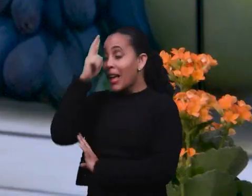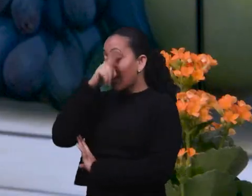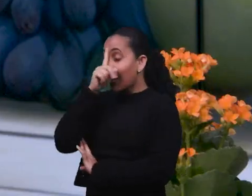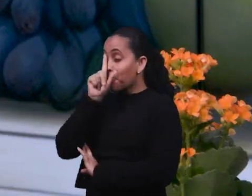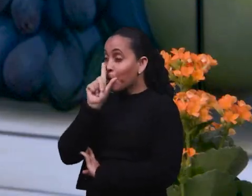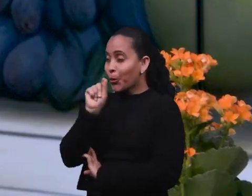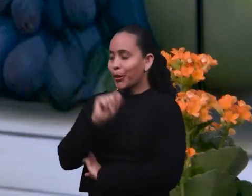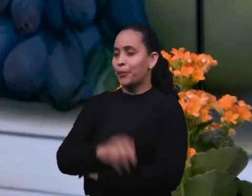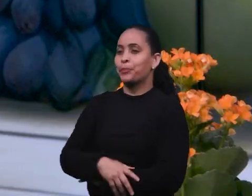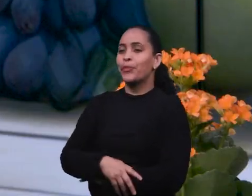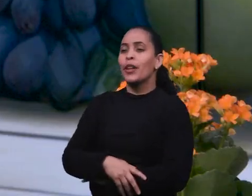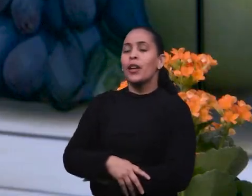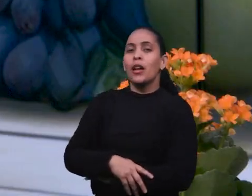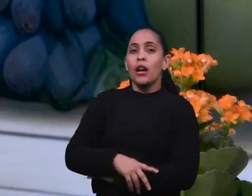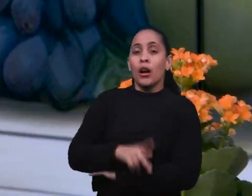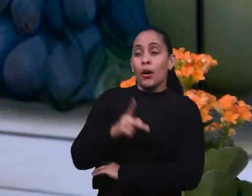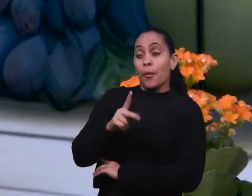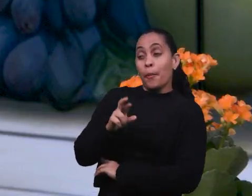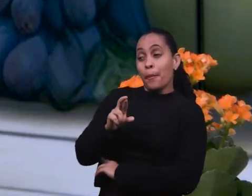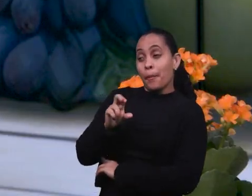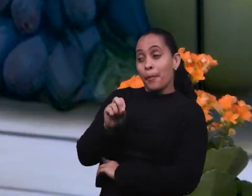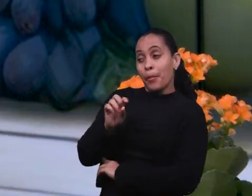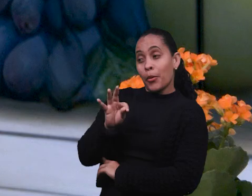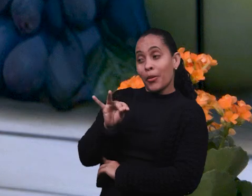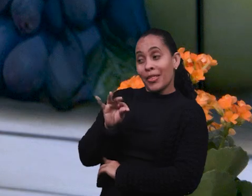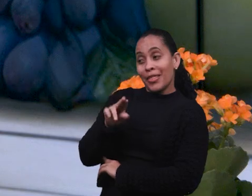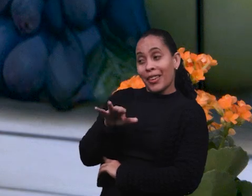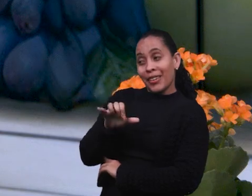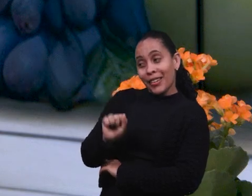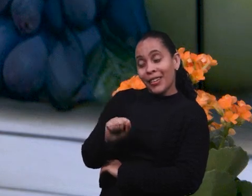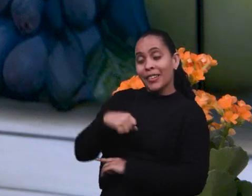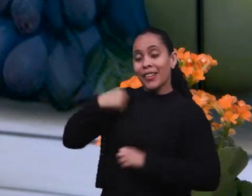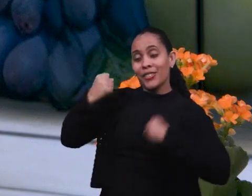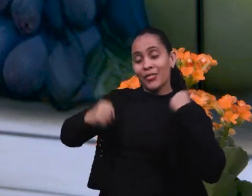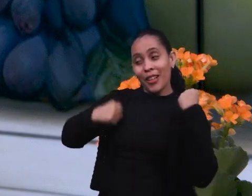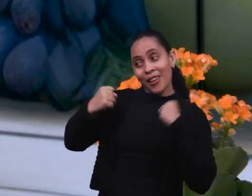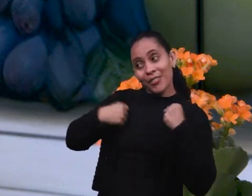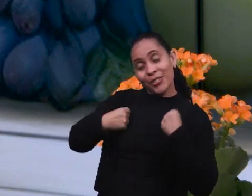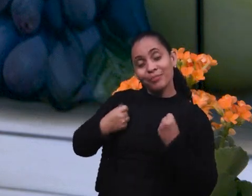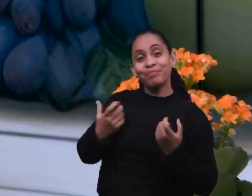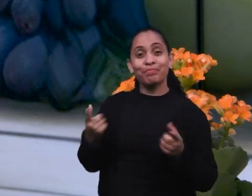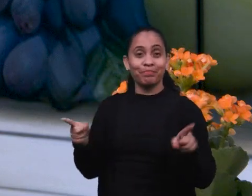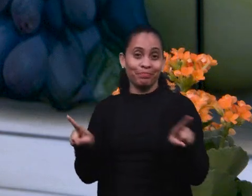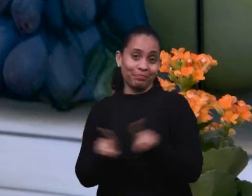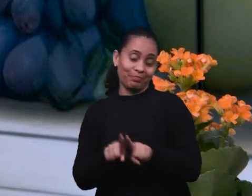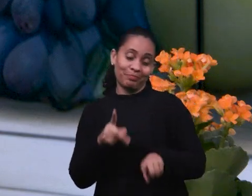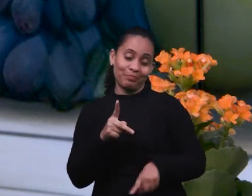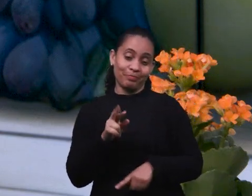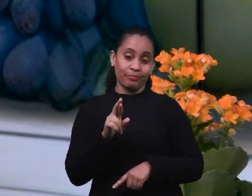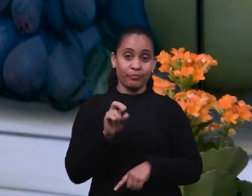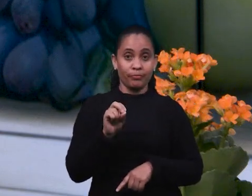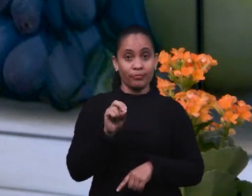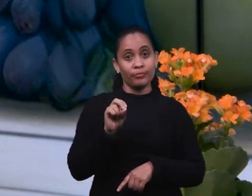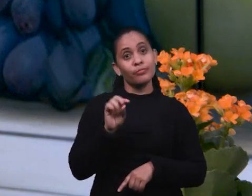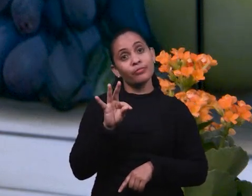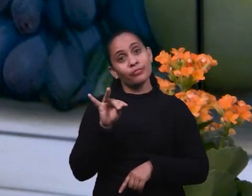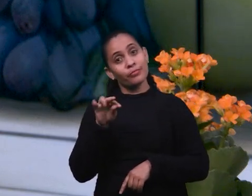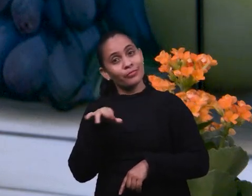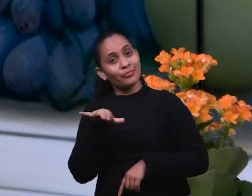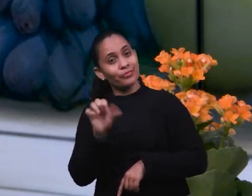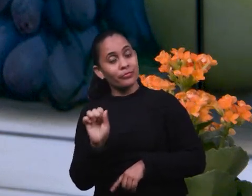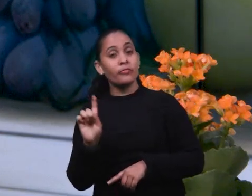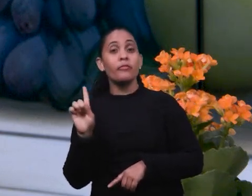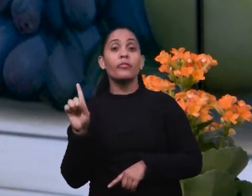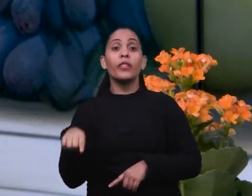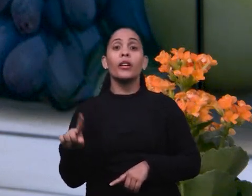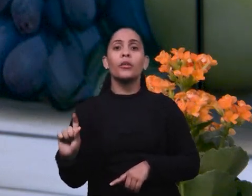lembra ali de proteína, atividade física, uma vida mais saudável, né? A proteína, por conta que